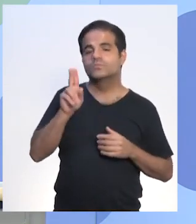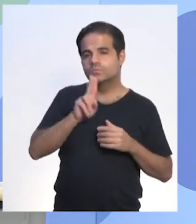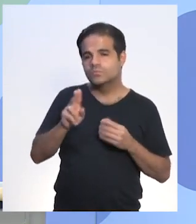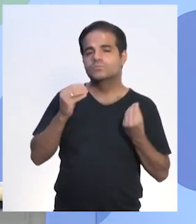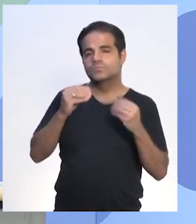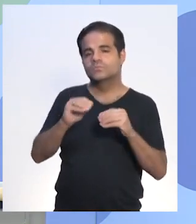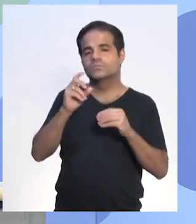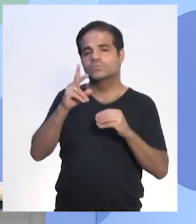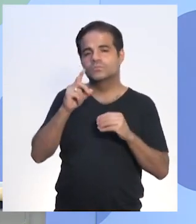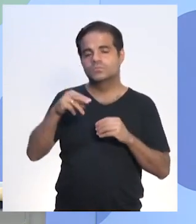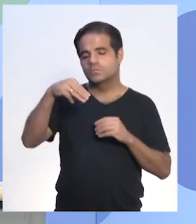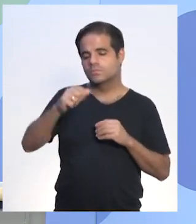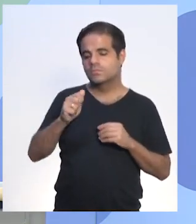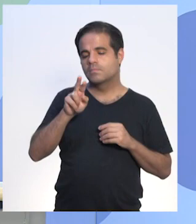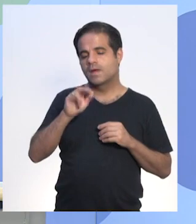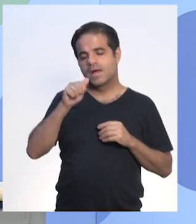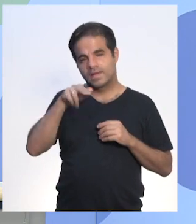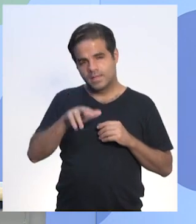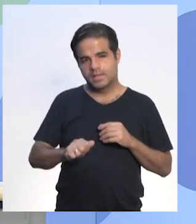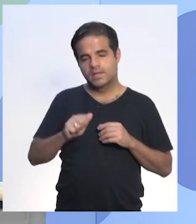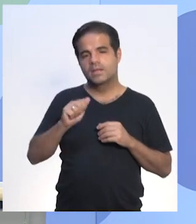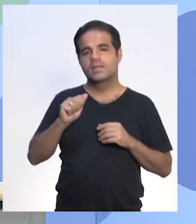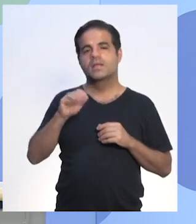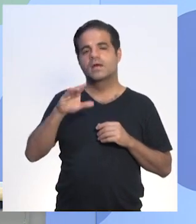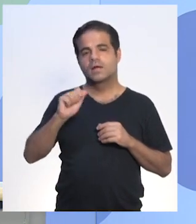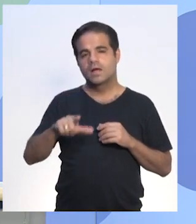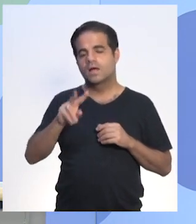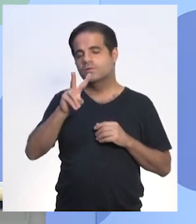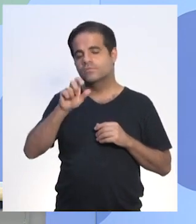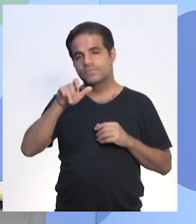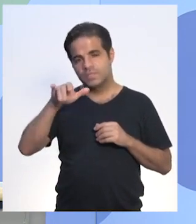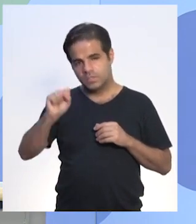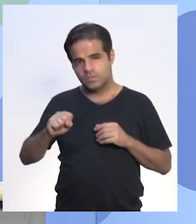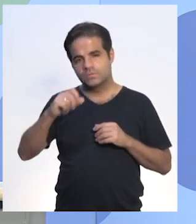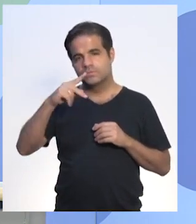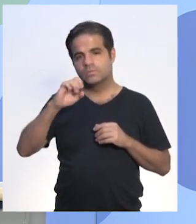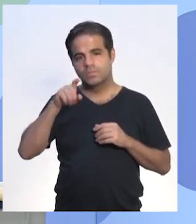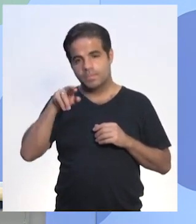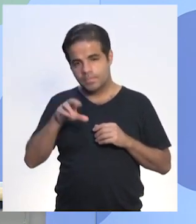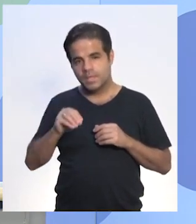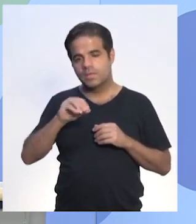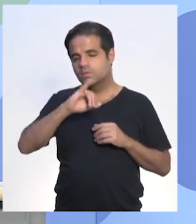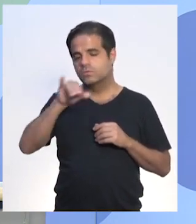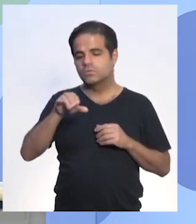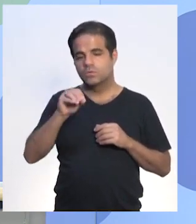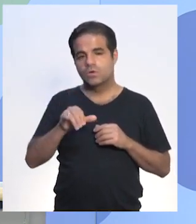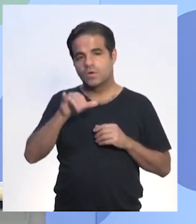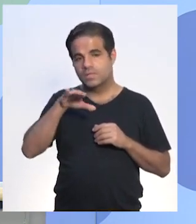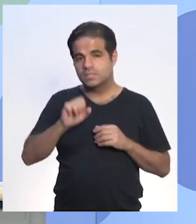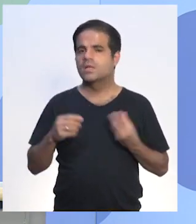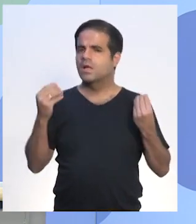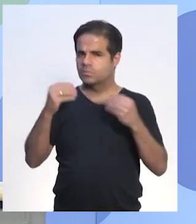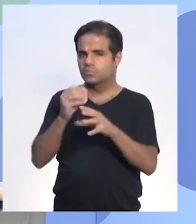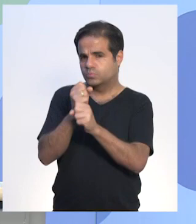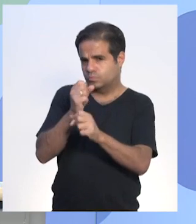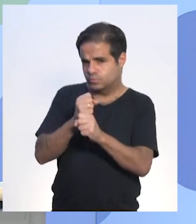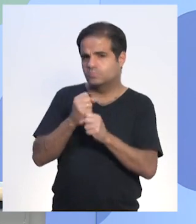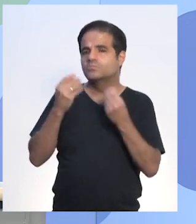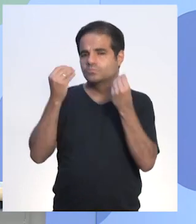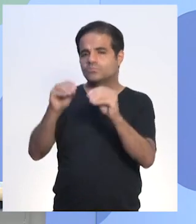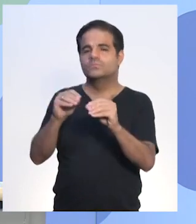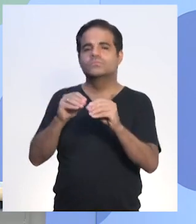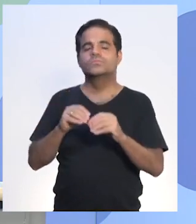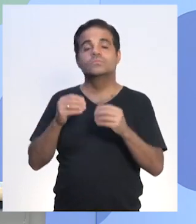colocaram 12. Mariana, o Cal, o Vinícius, o Pedro e a Joyce. A Joyce chegou até por conta lá com o fatorial. Tá